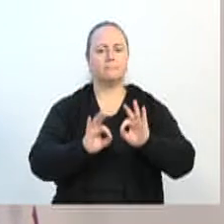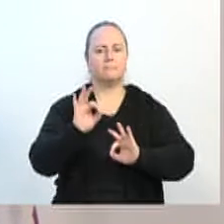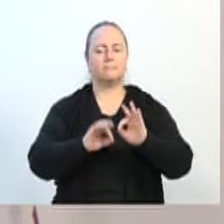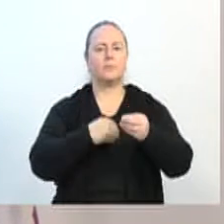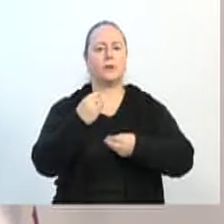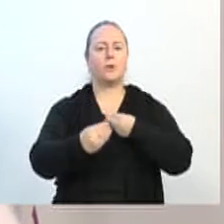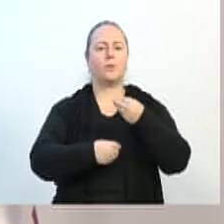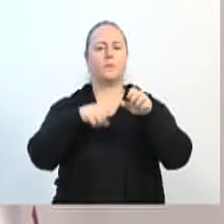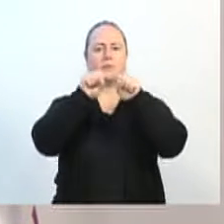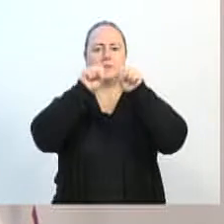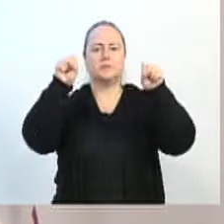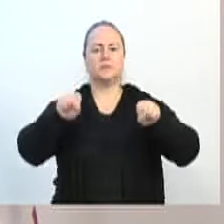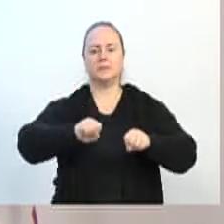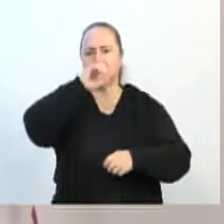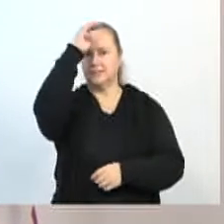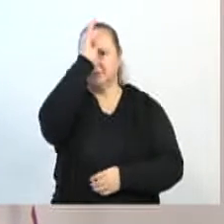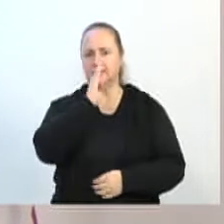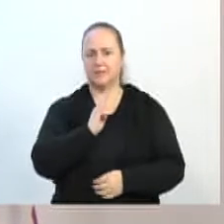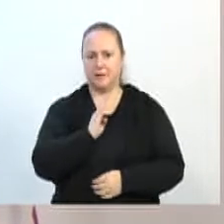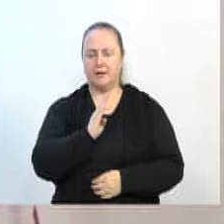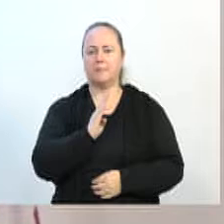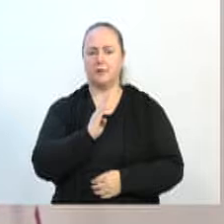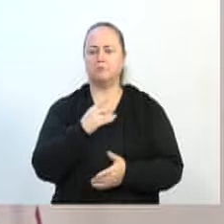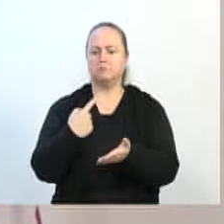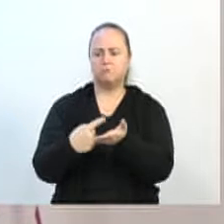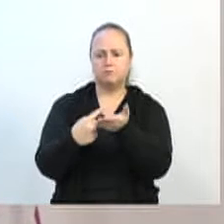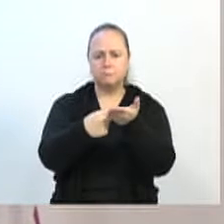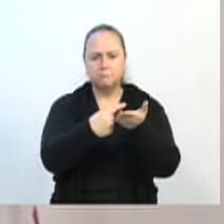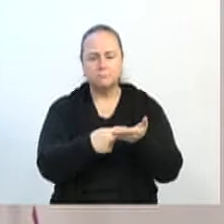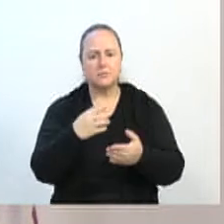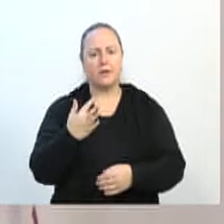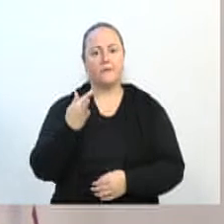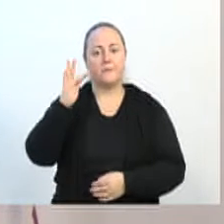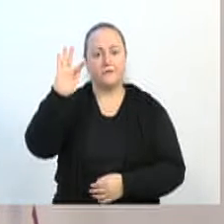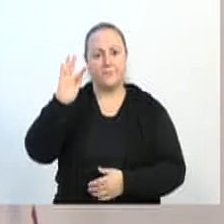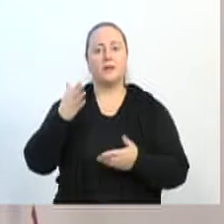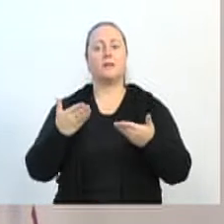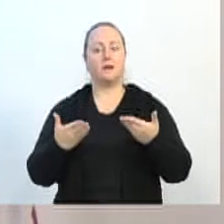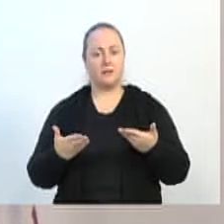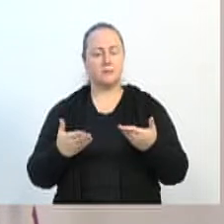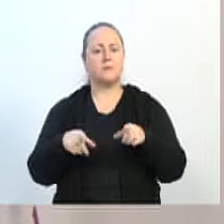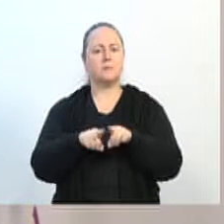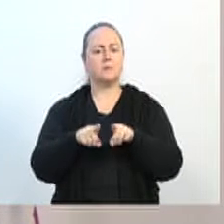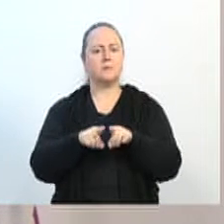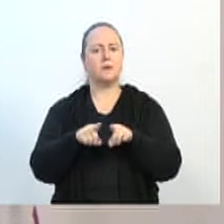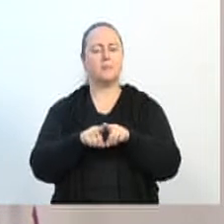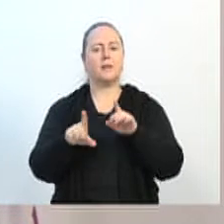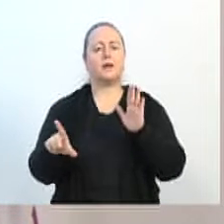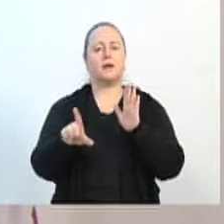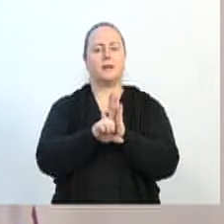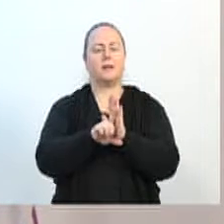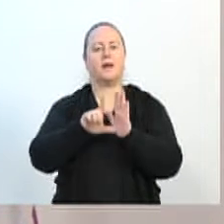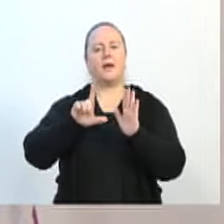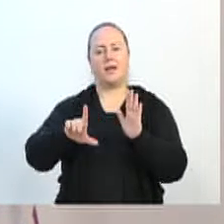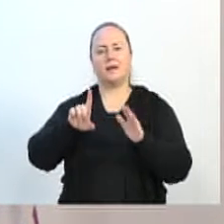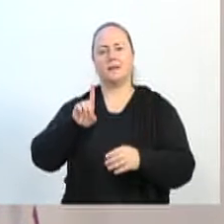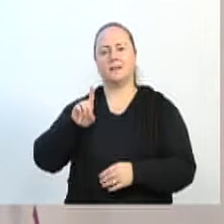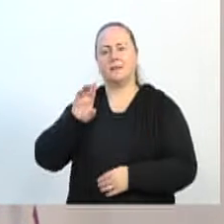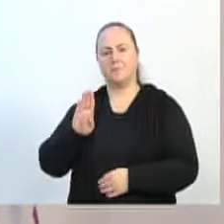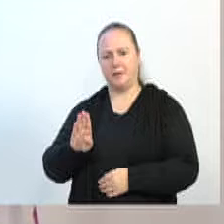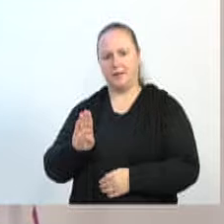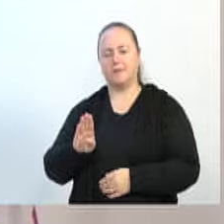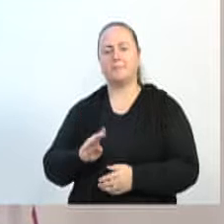Ensino, discorreu-se sobre o Pacto Federativo, nos aspectos pertinentes da Lei de Diretrizes e Bases da Educação